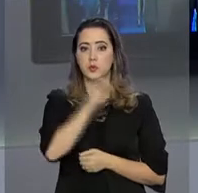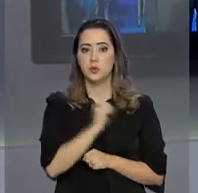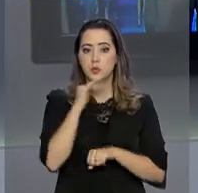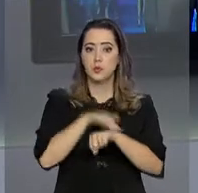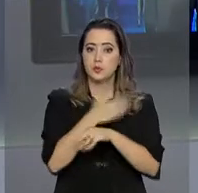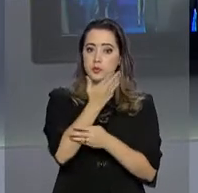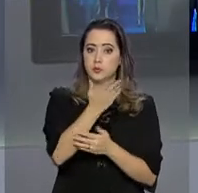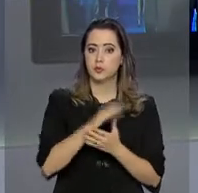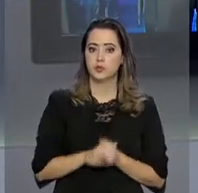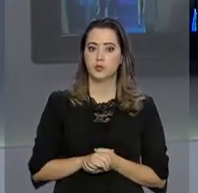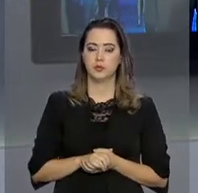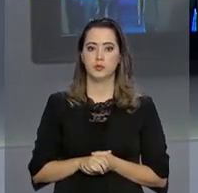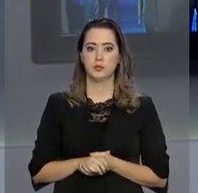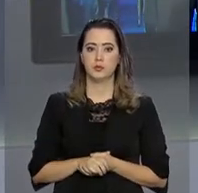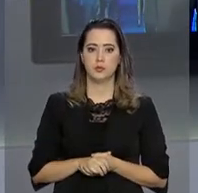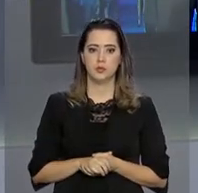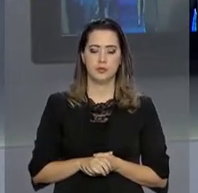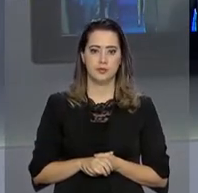boa noite pra você